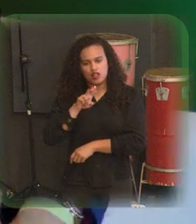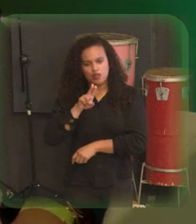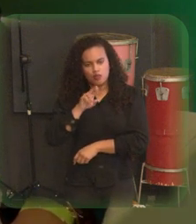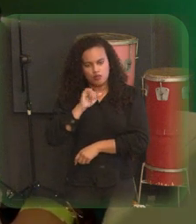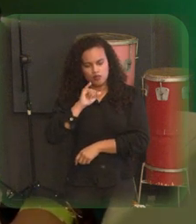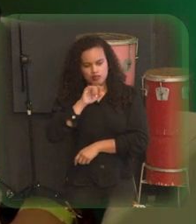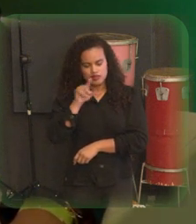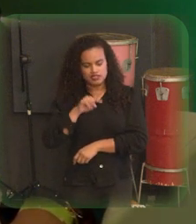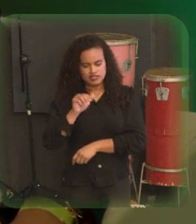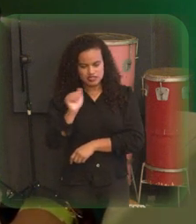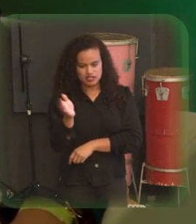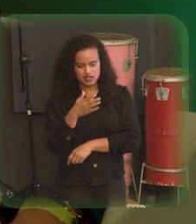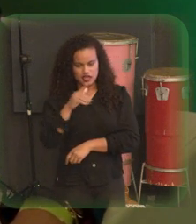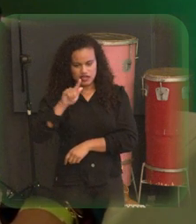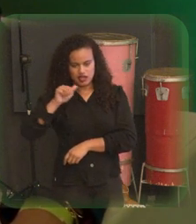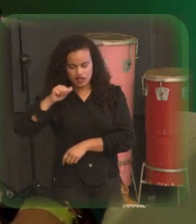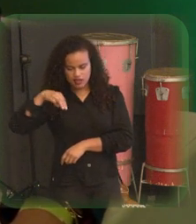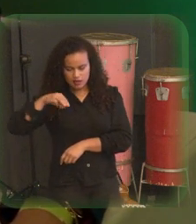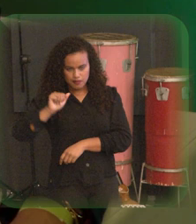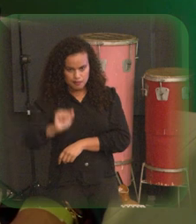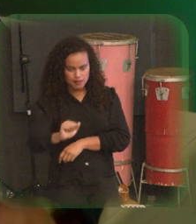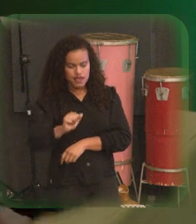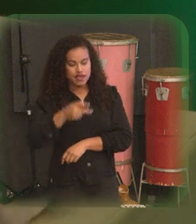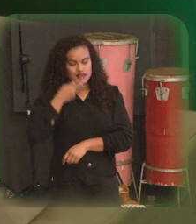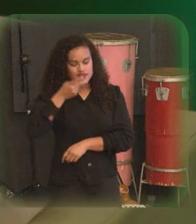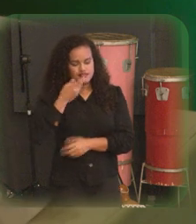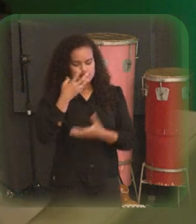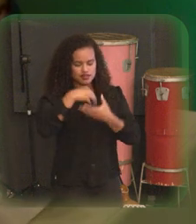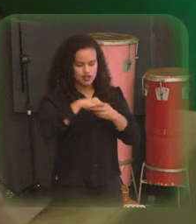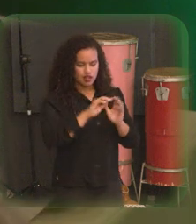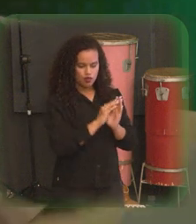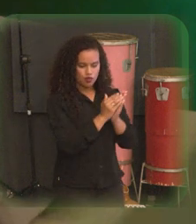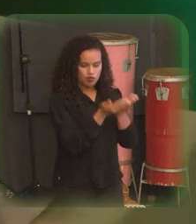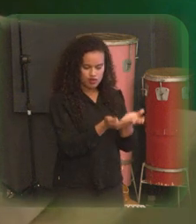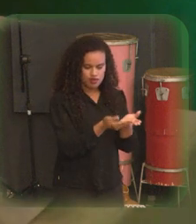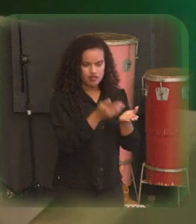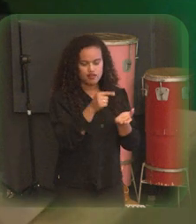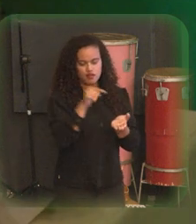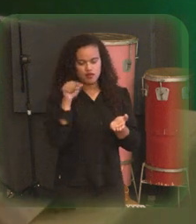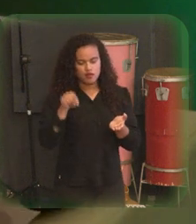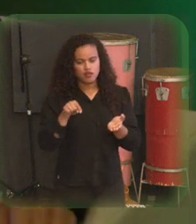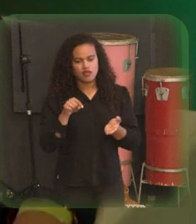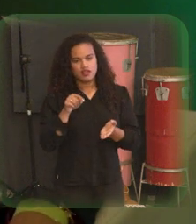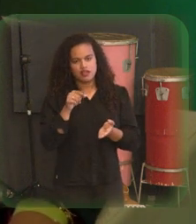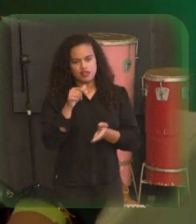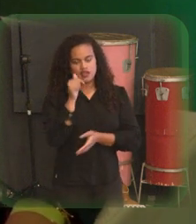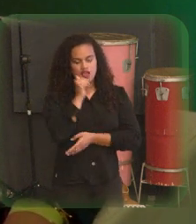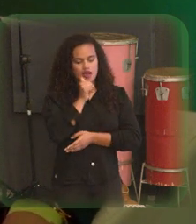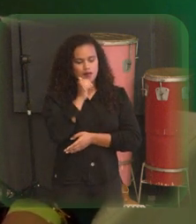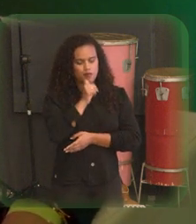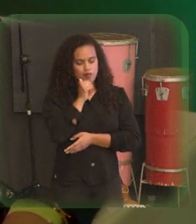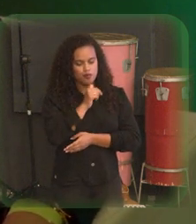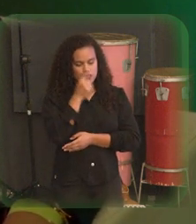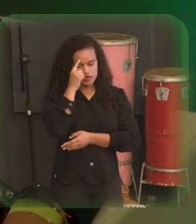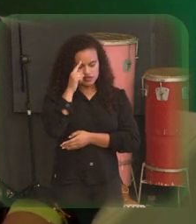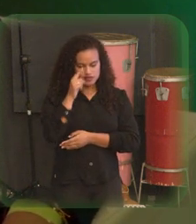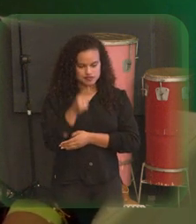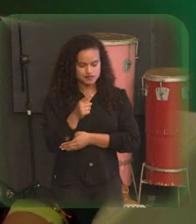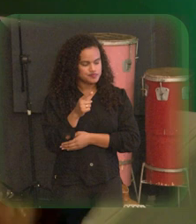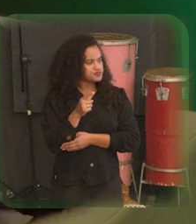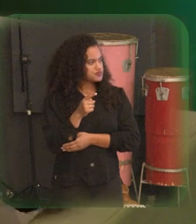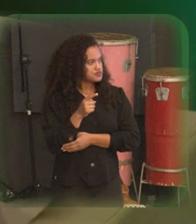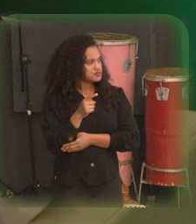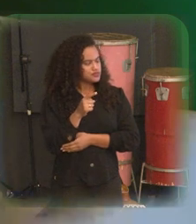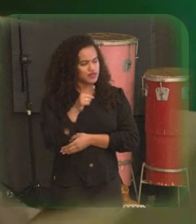quando ela menciona no livro que uma sinhazinha ia dar um determinado nome a uma menina,